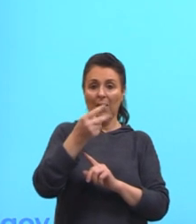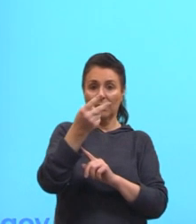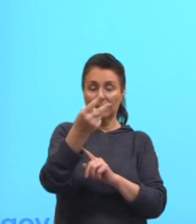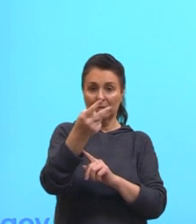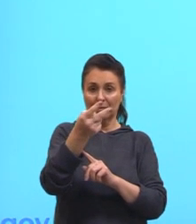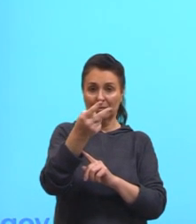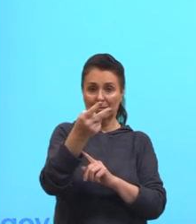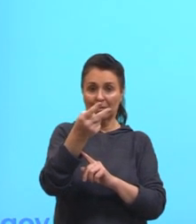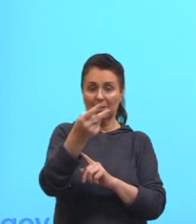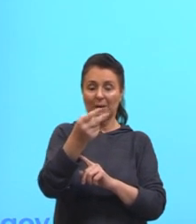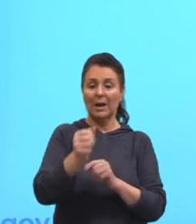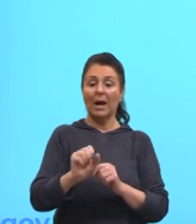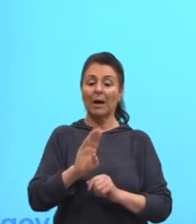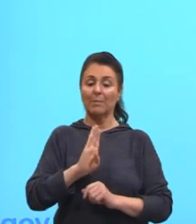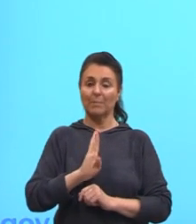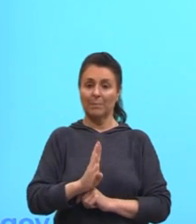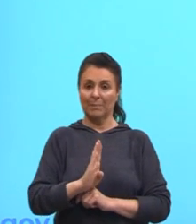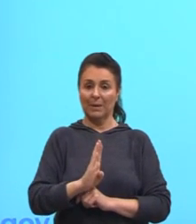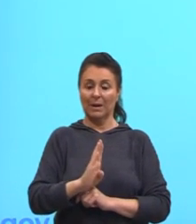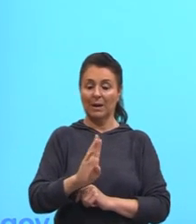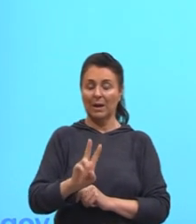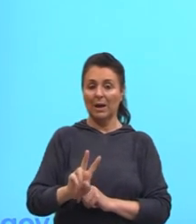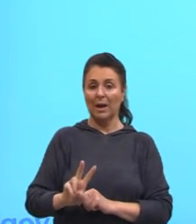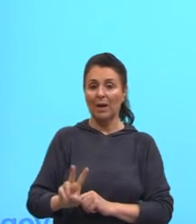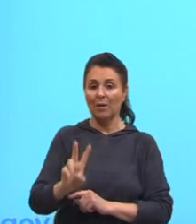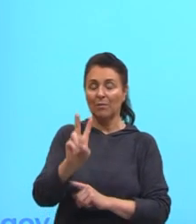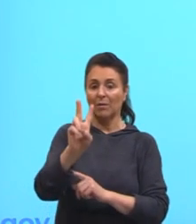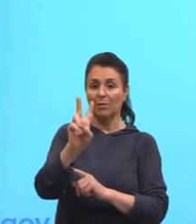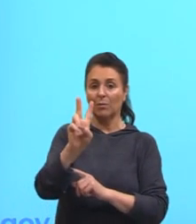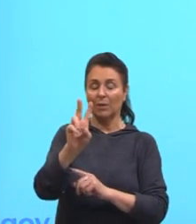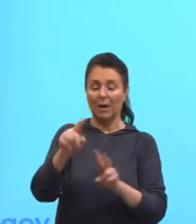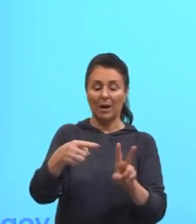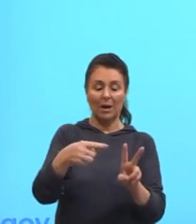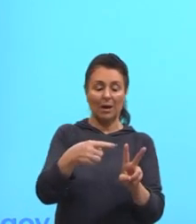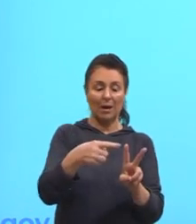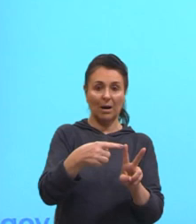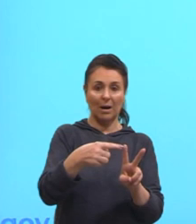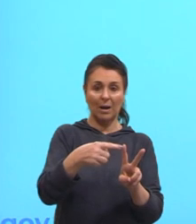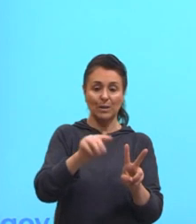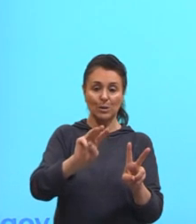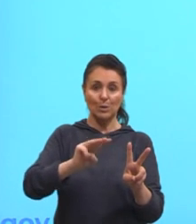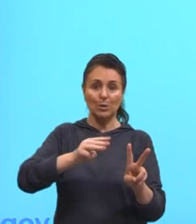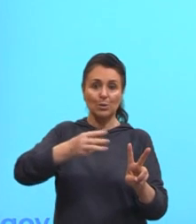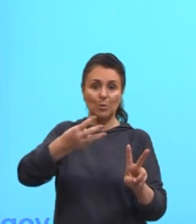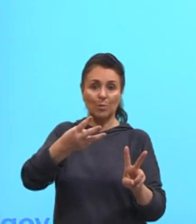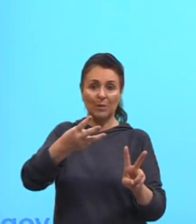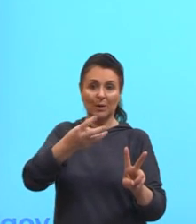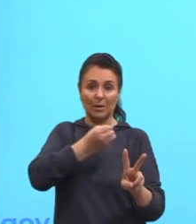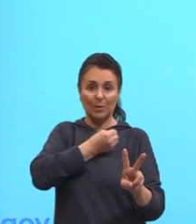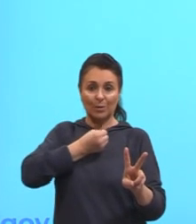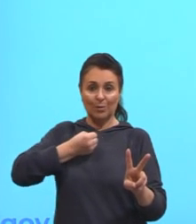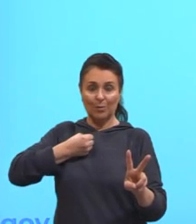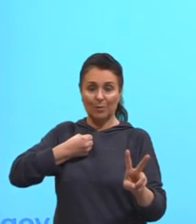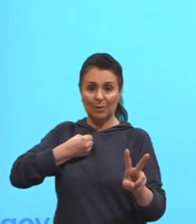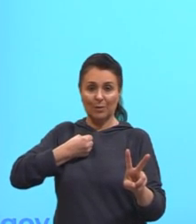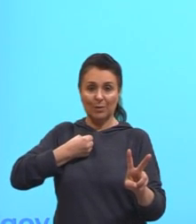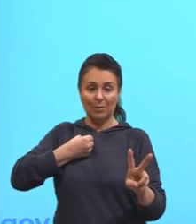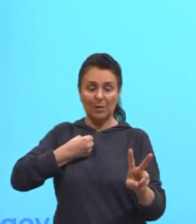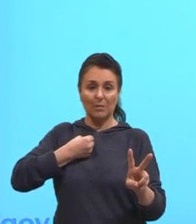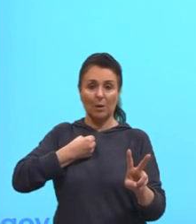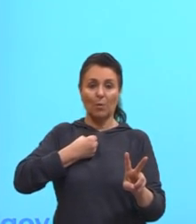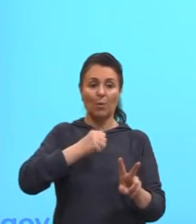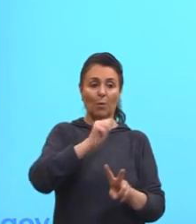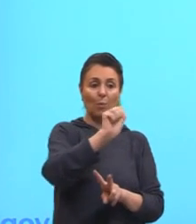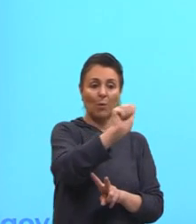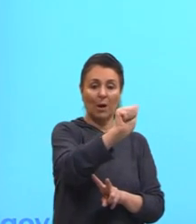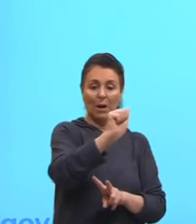já a tecla B é o valor ali só que a raiz cúbica dele tá então são teclas